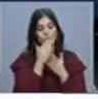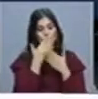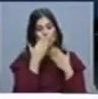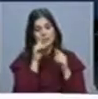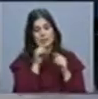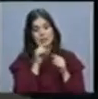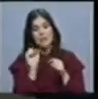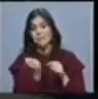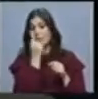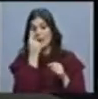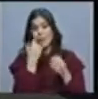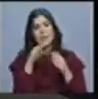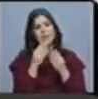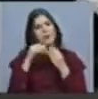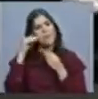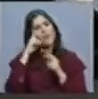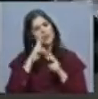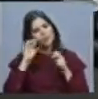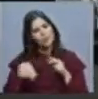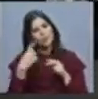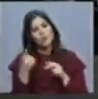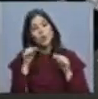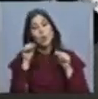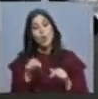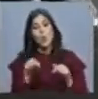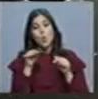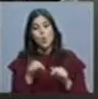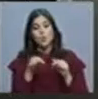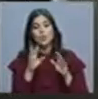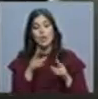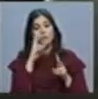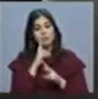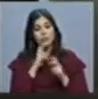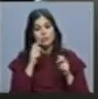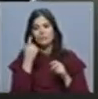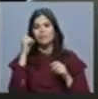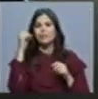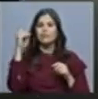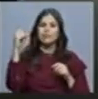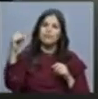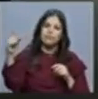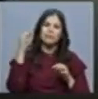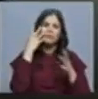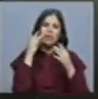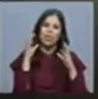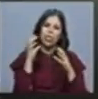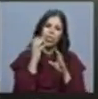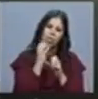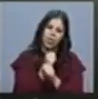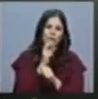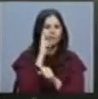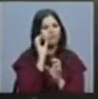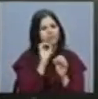apenas o primeiro que foi detectado e ele hoje já se encontra muito distante e muito pouco brilhante, já não se consegue